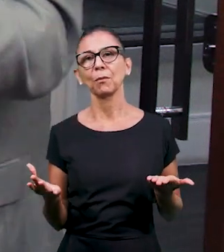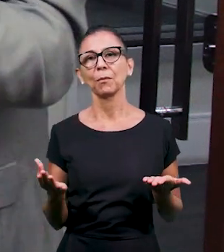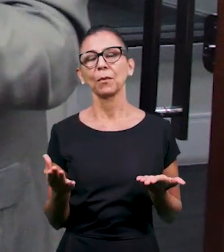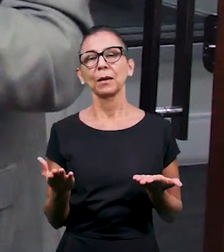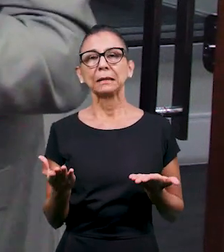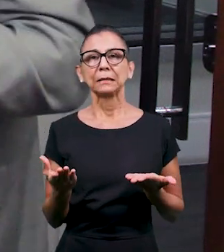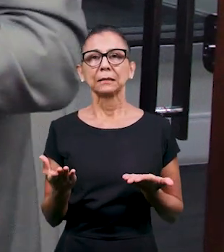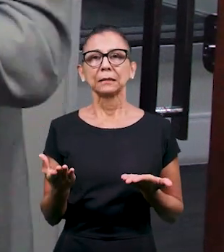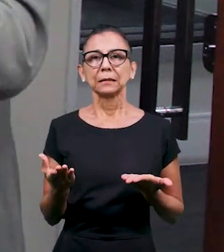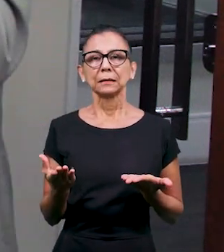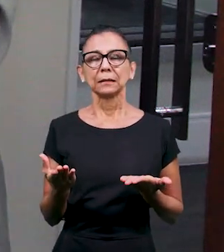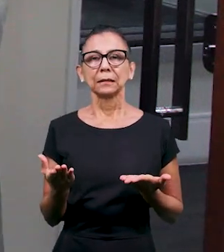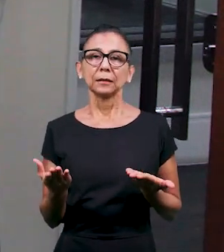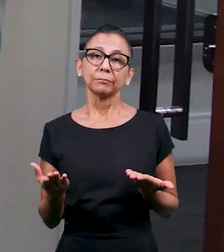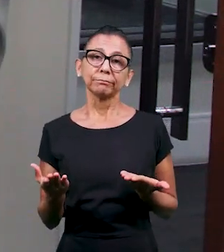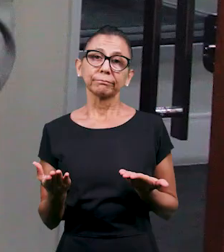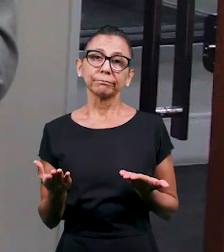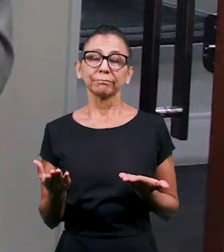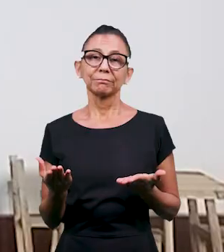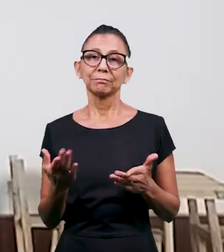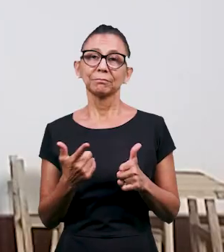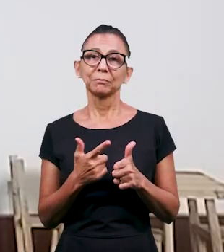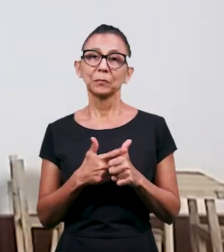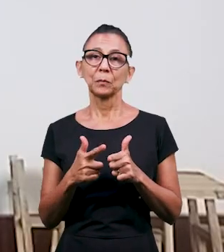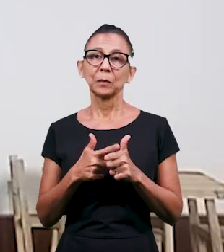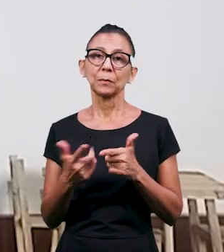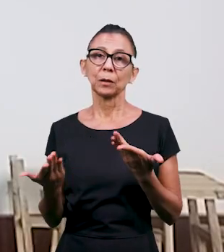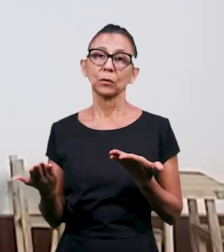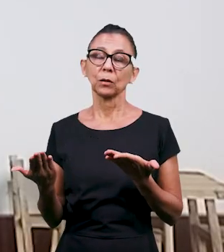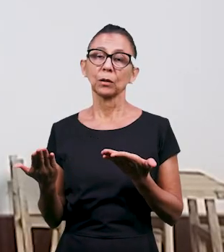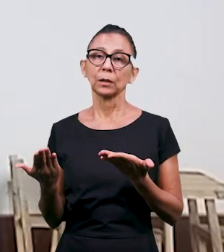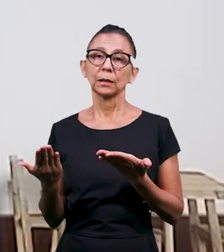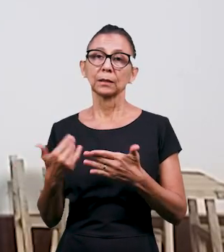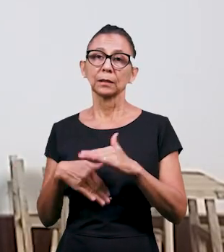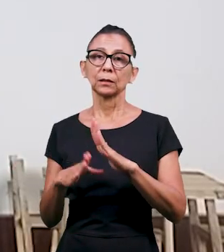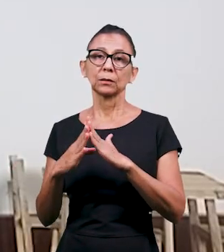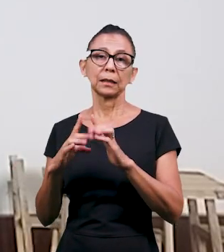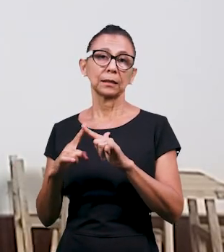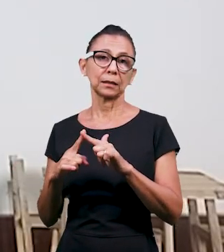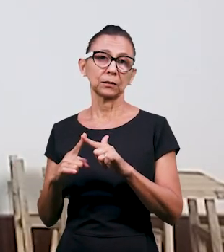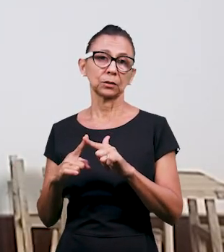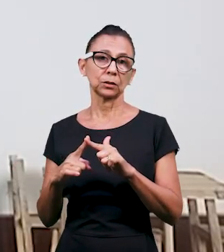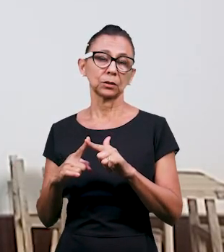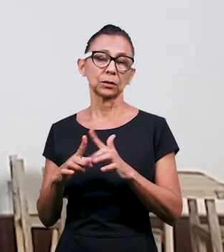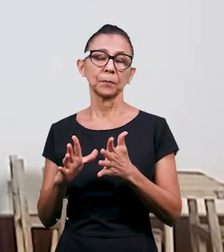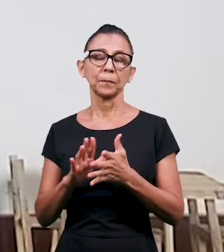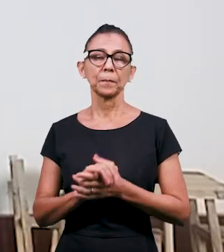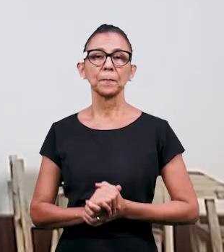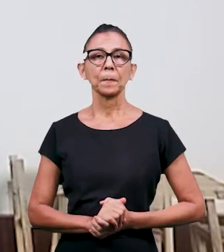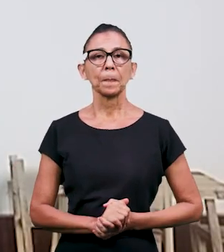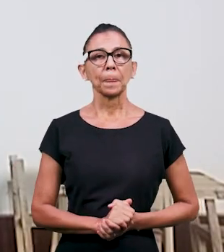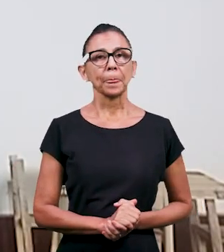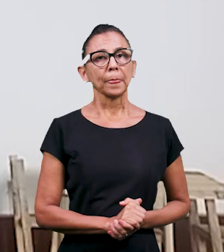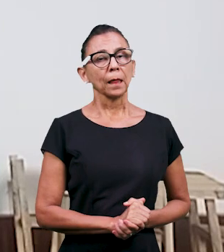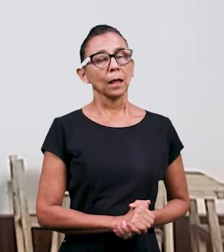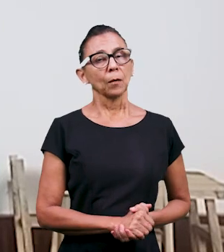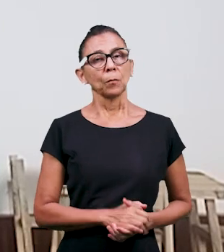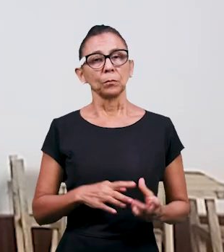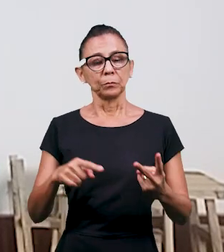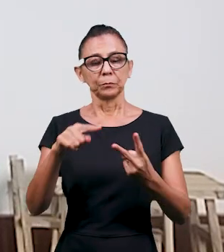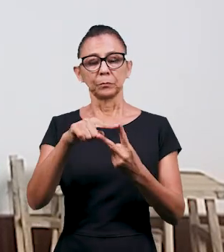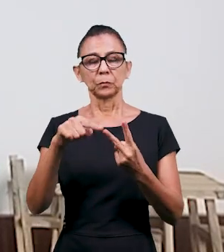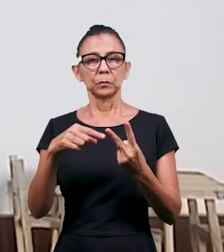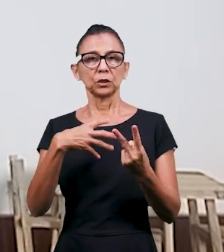igreja ou no ambiente familiar, enfim? Olha, a surdo-cegueira, como o pastor mesmo mencionou, é a perda concomitante de